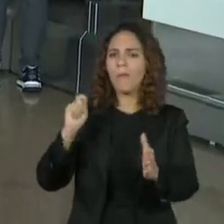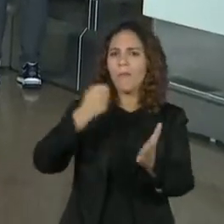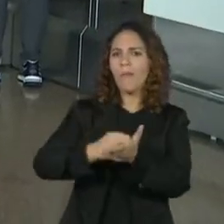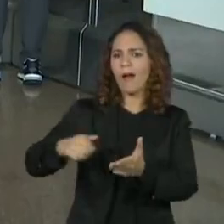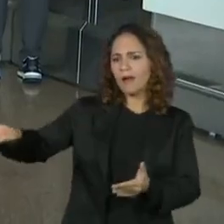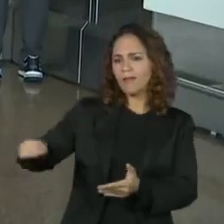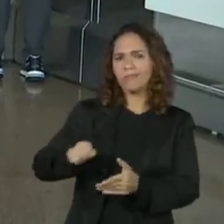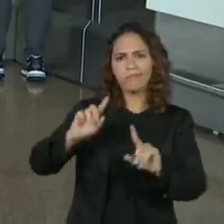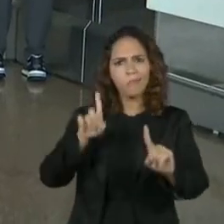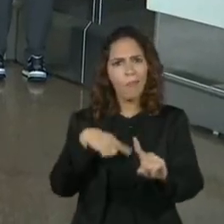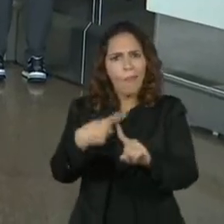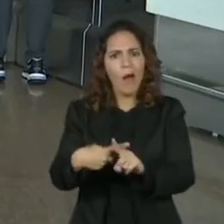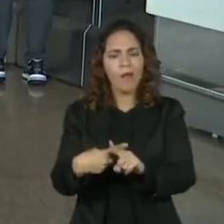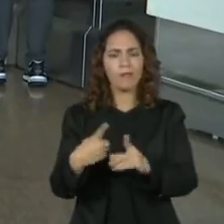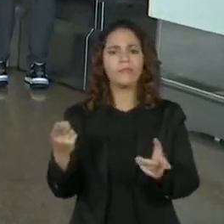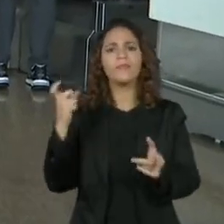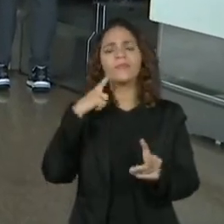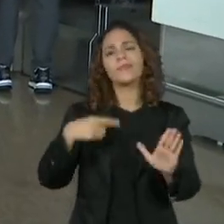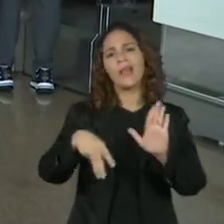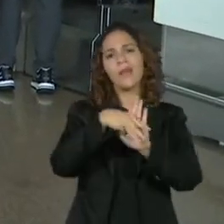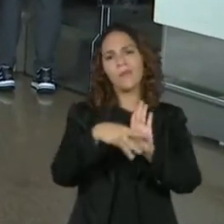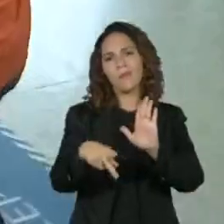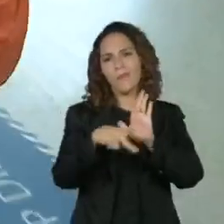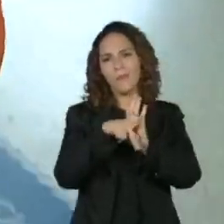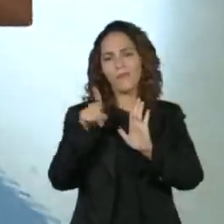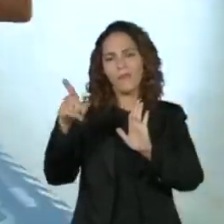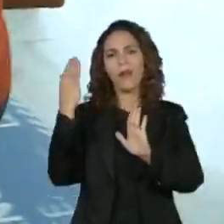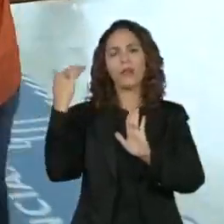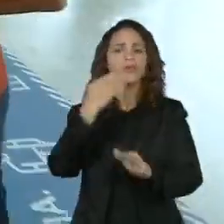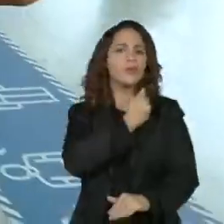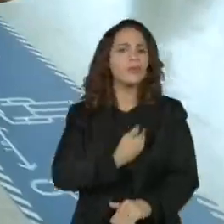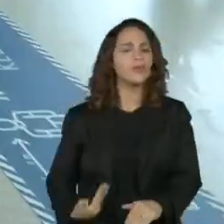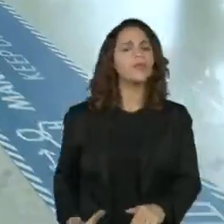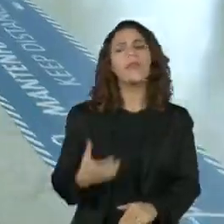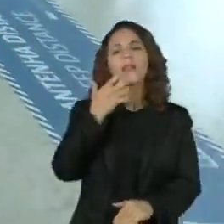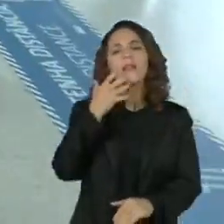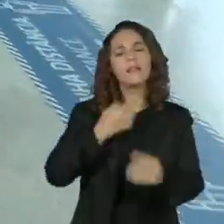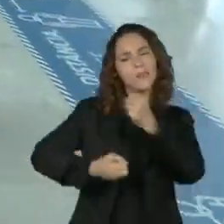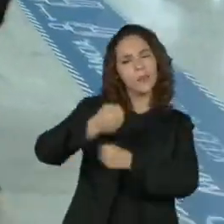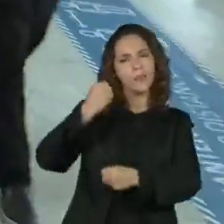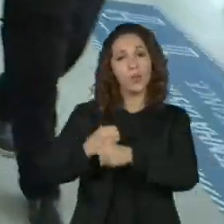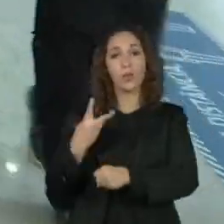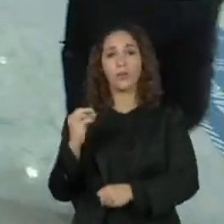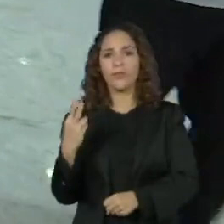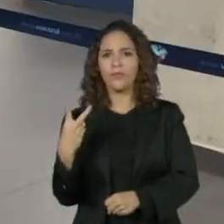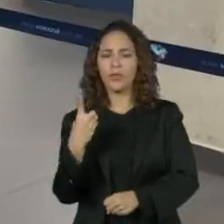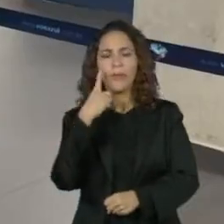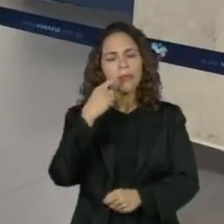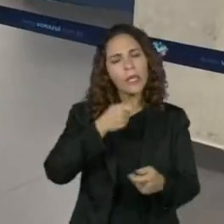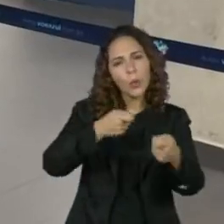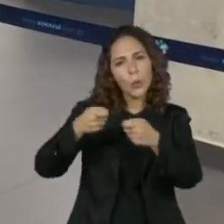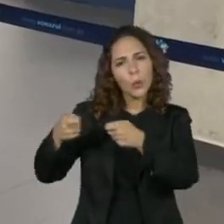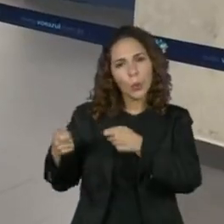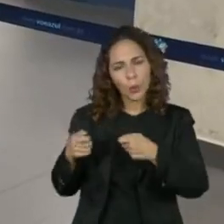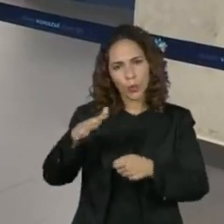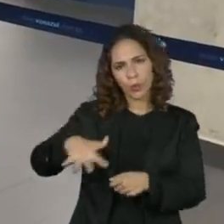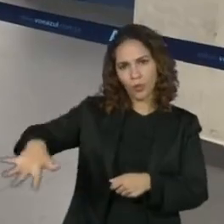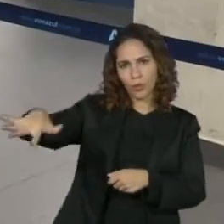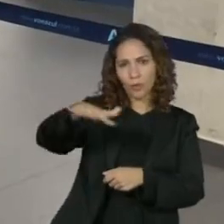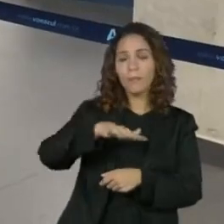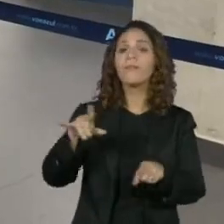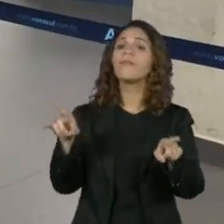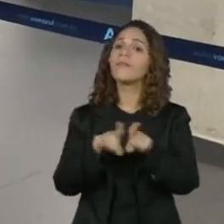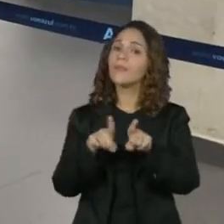A proposta foi incluída na medida provisória editada pelo governo em dezembro do ano passado para regular o setor. Ela também define o